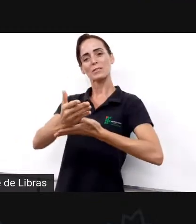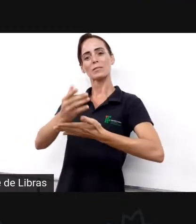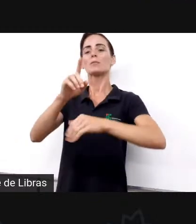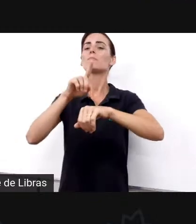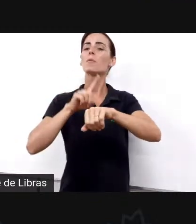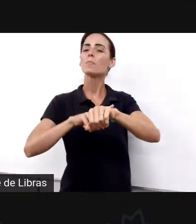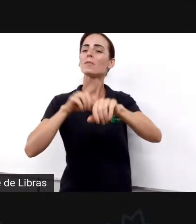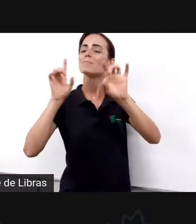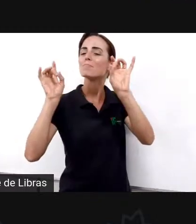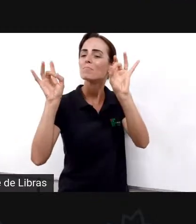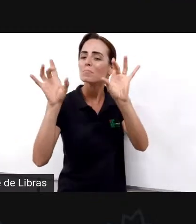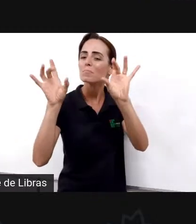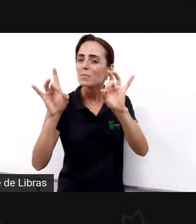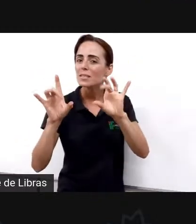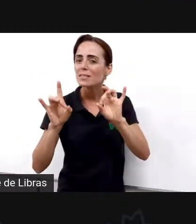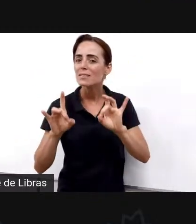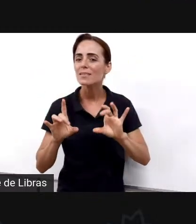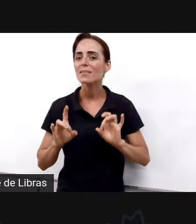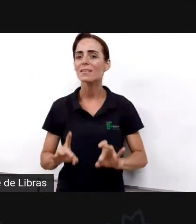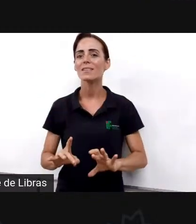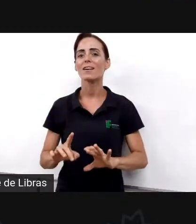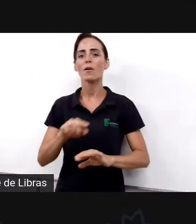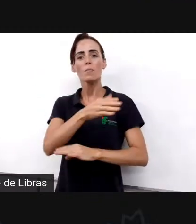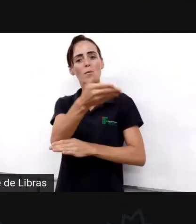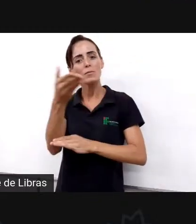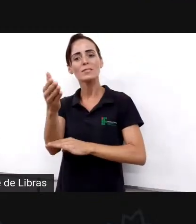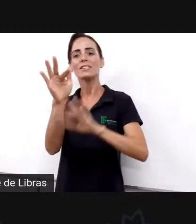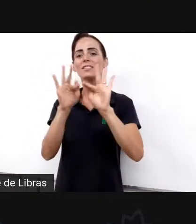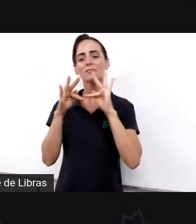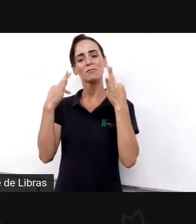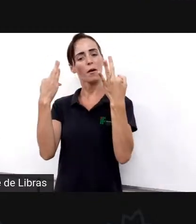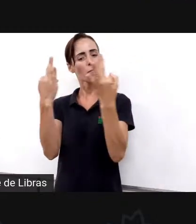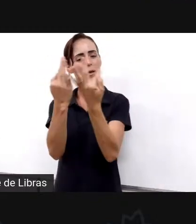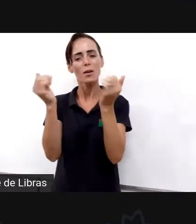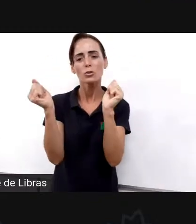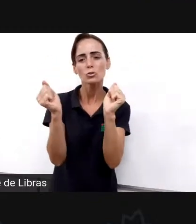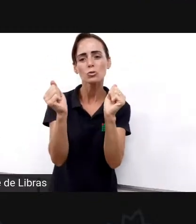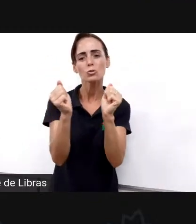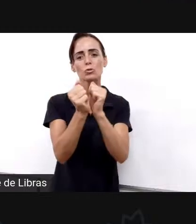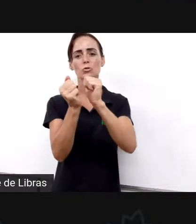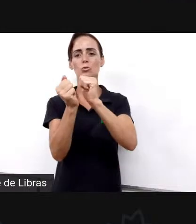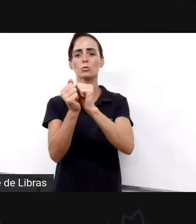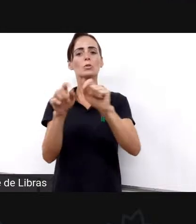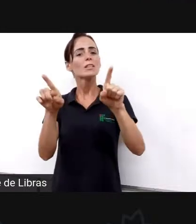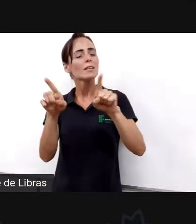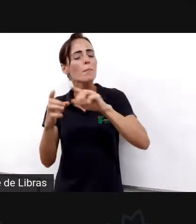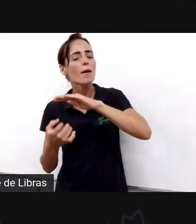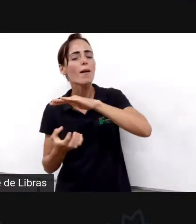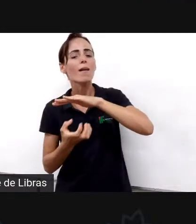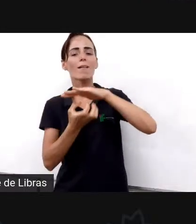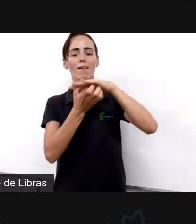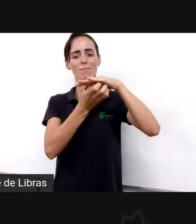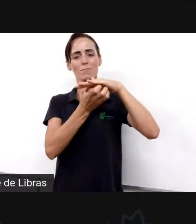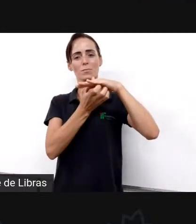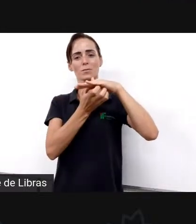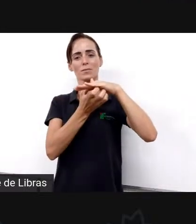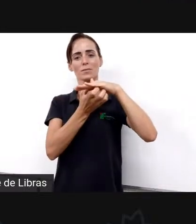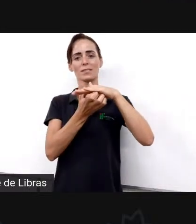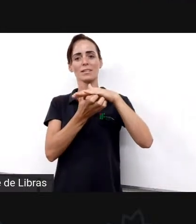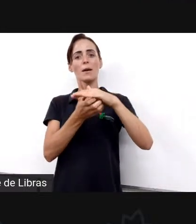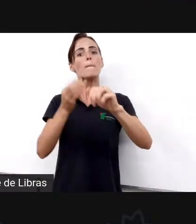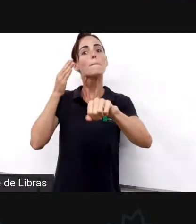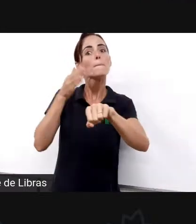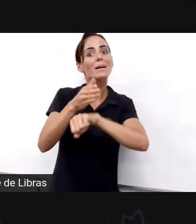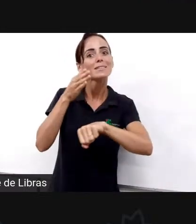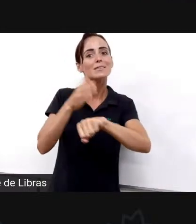para vocês e seus familiares, e também para o nosso campus, e poder ter feito parte desta